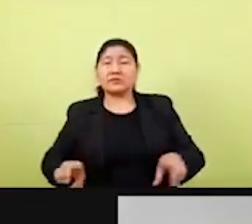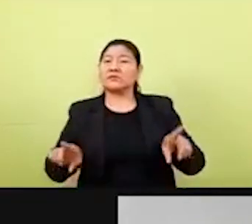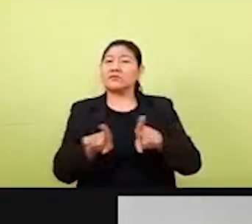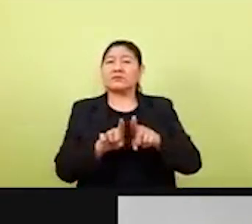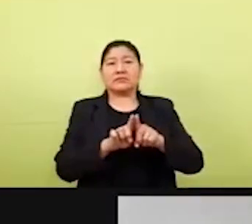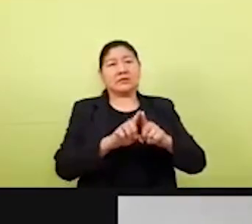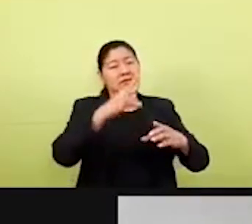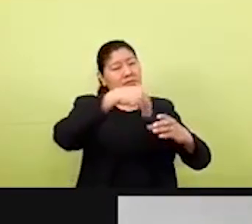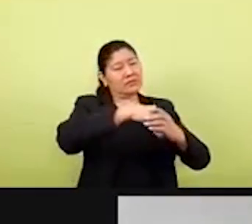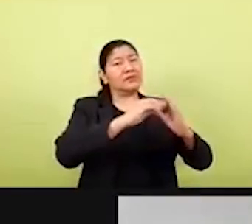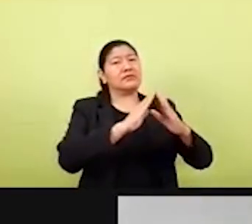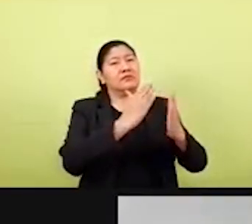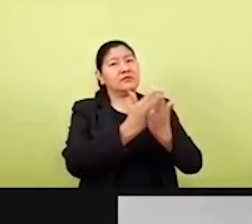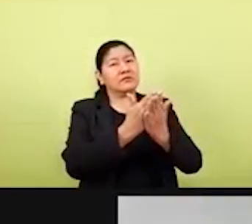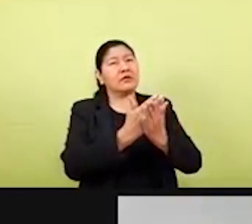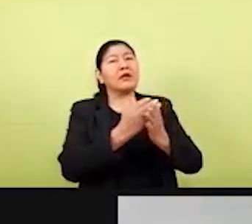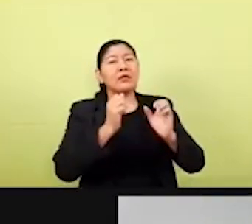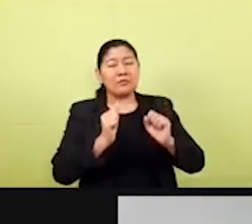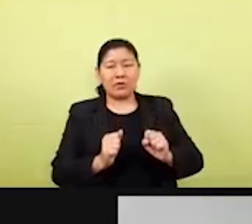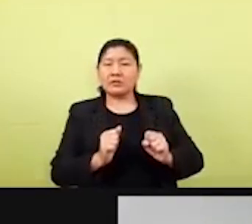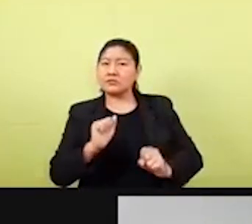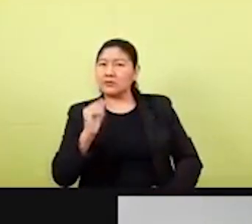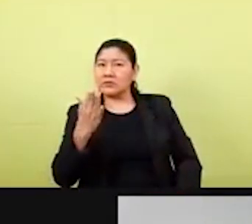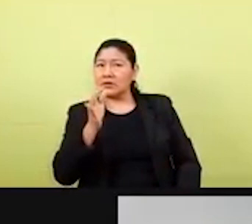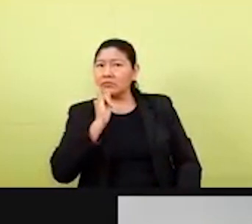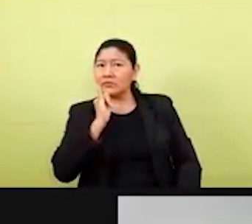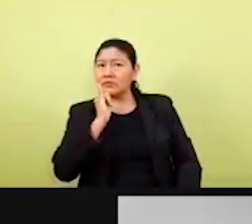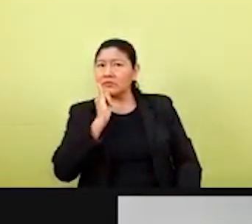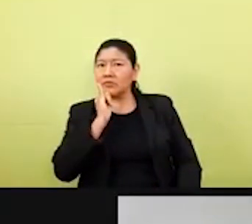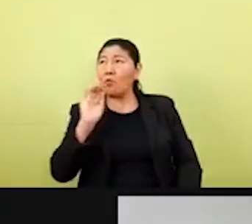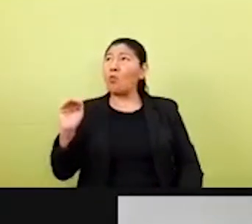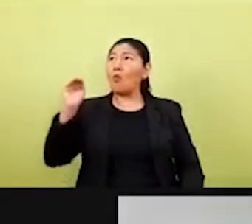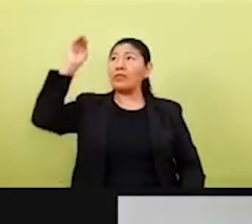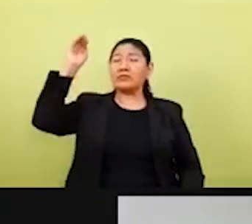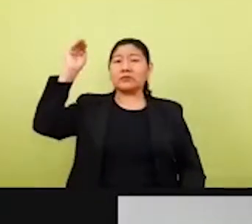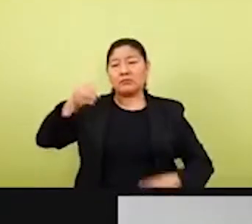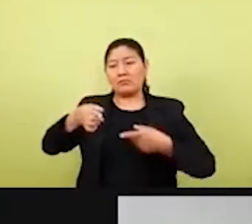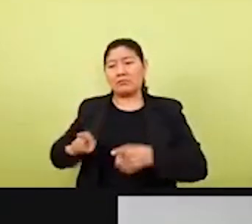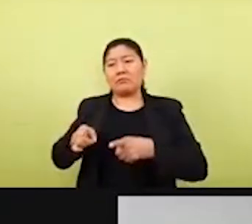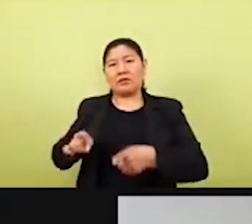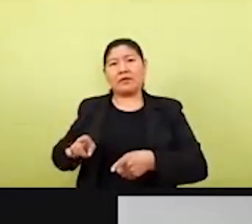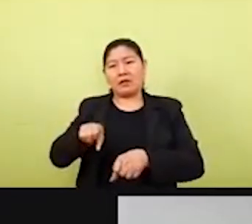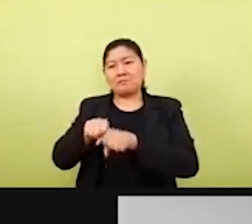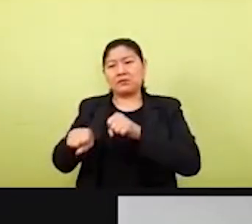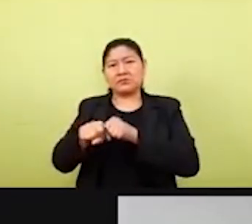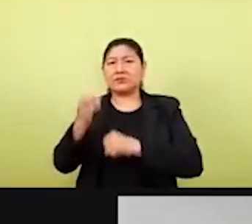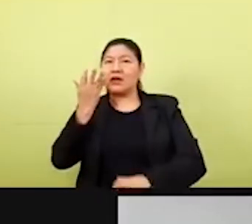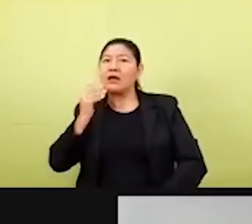do vô, do tio, do irmão mais velho, né, e ela manifesta alguns desses